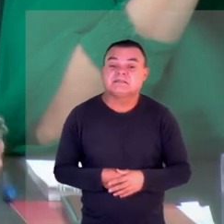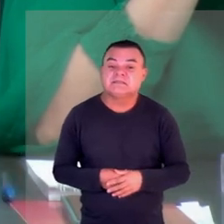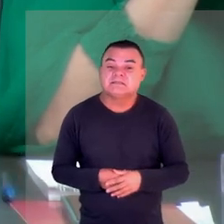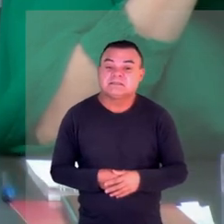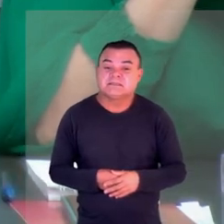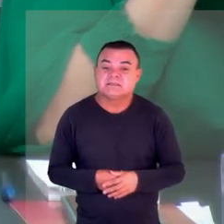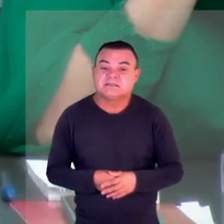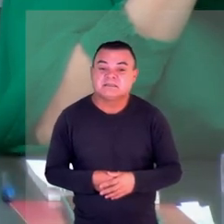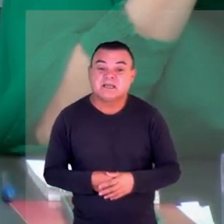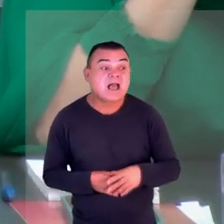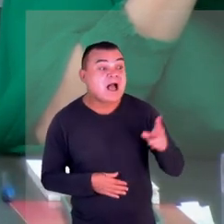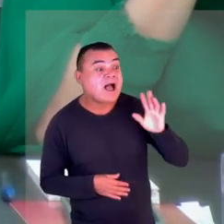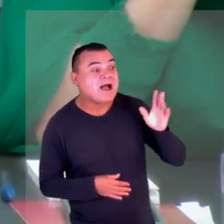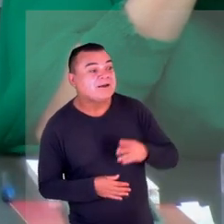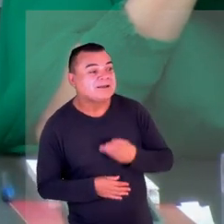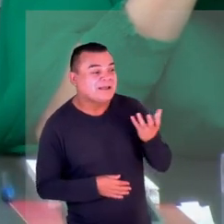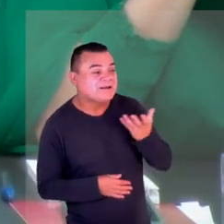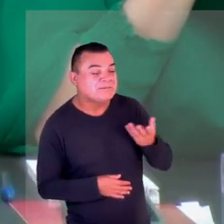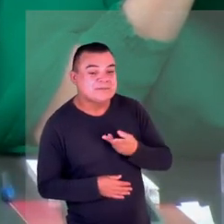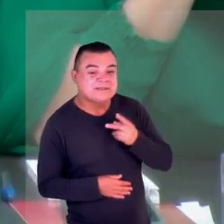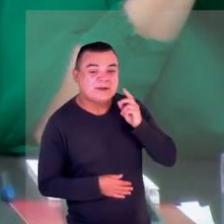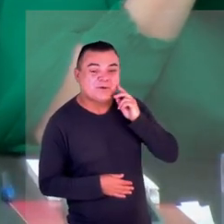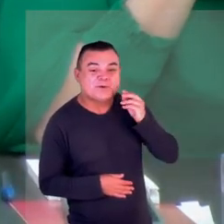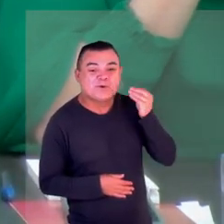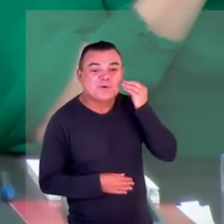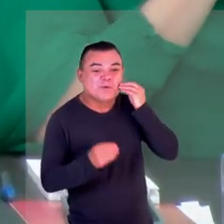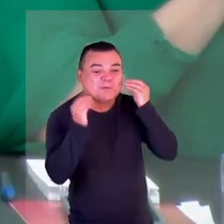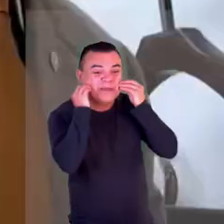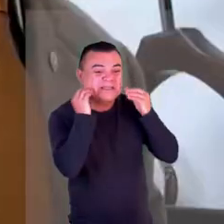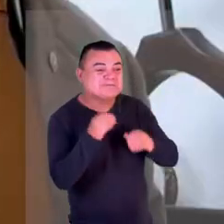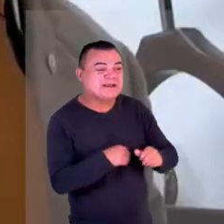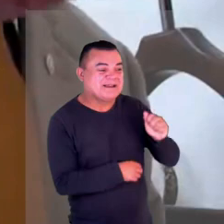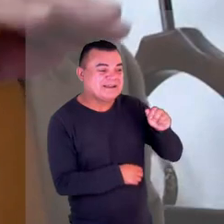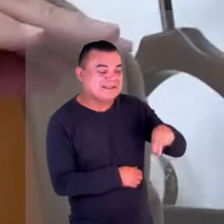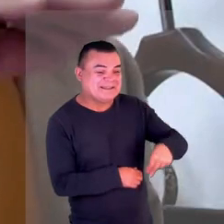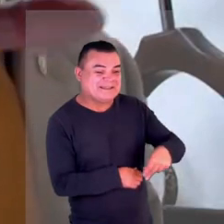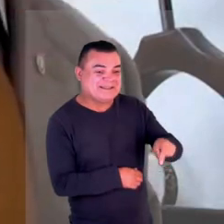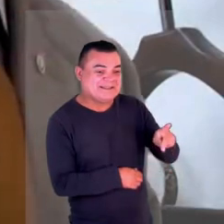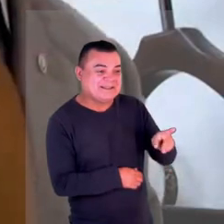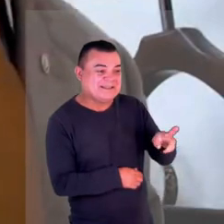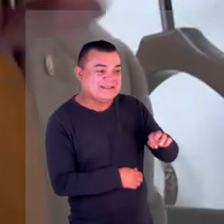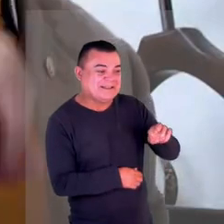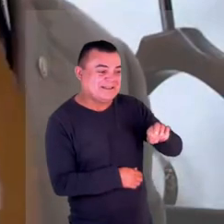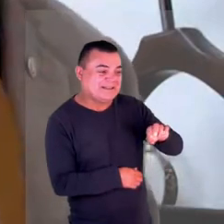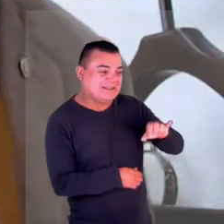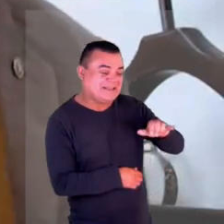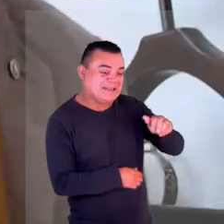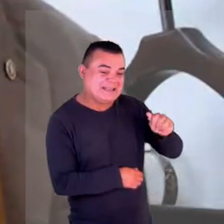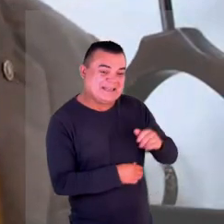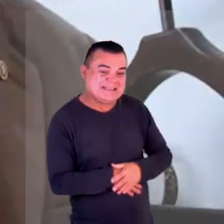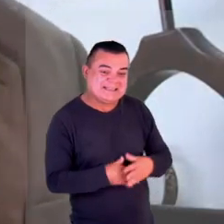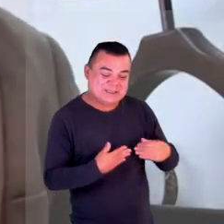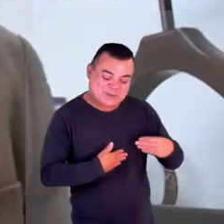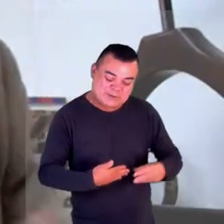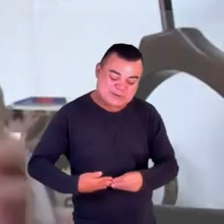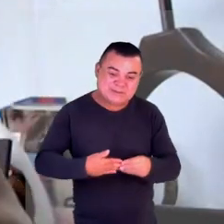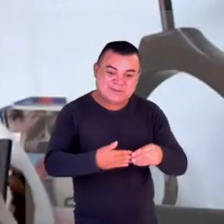mandar um beijo para Andreia também que que conduziu desde sempre né Essa